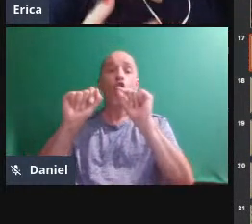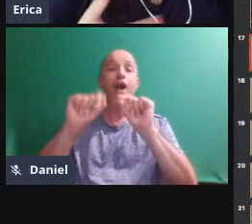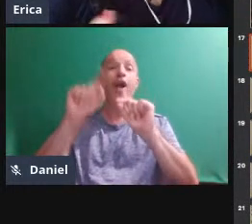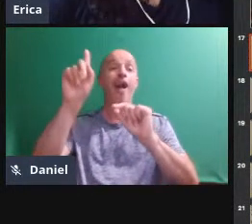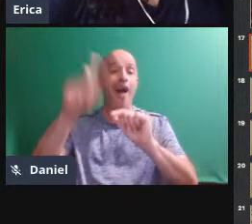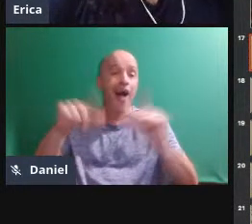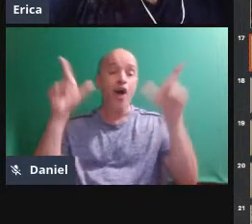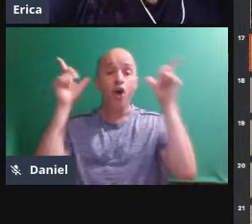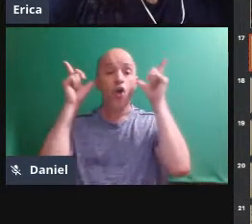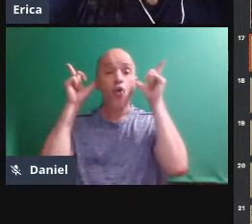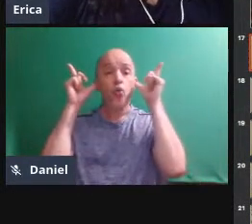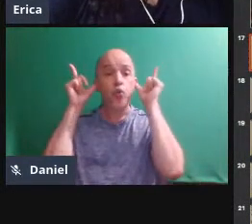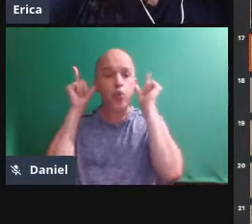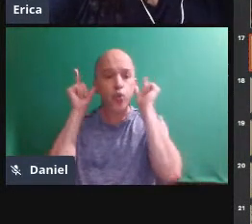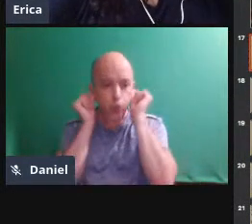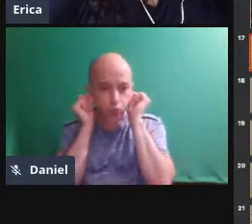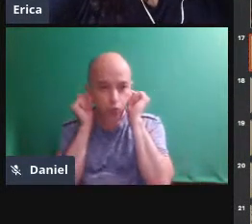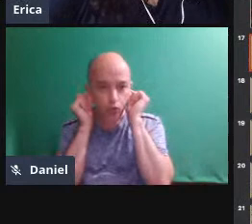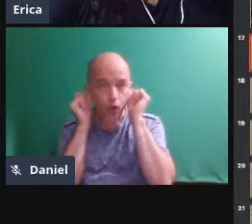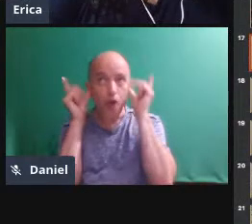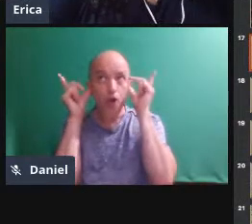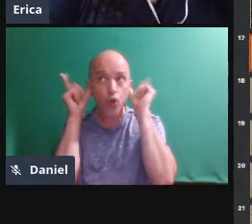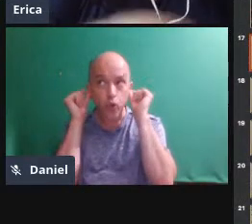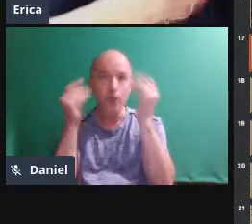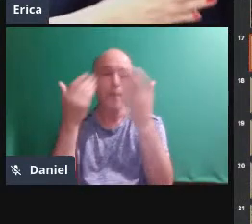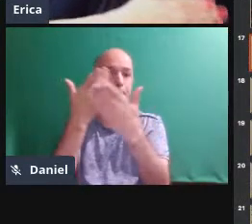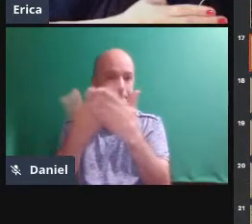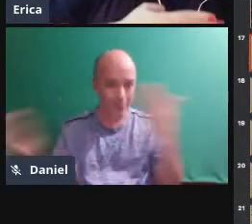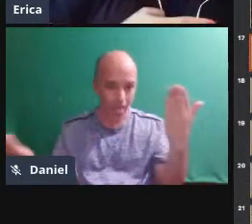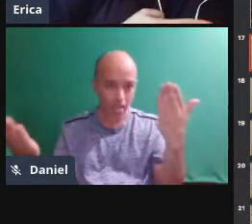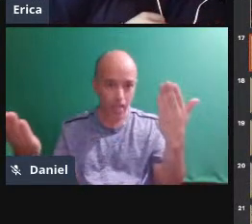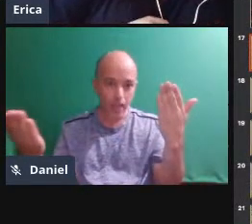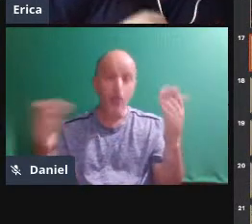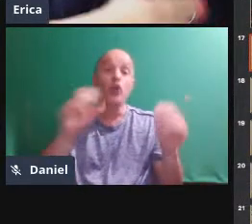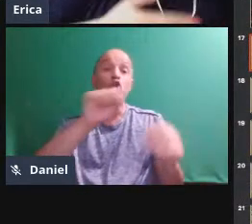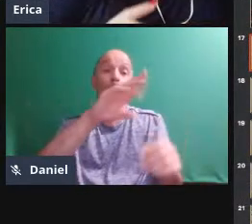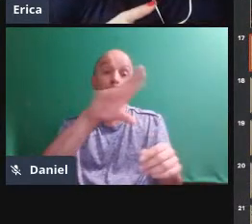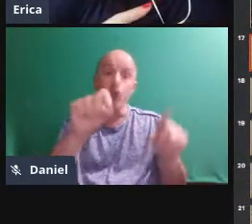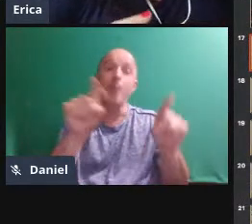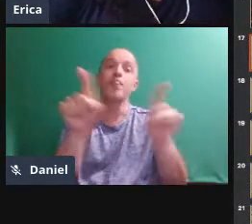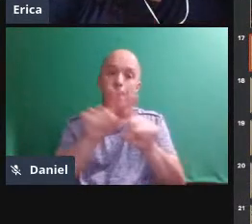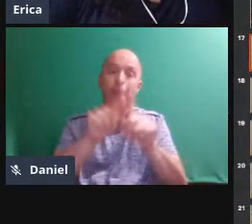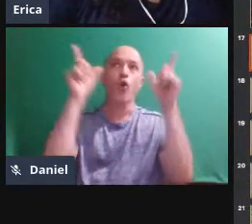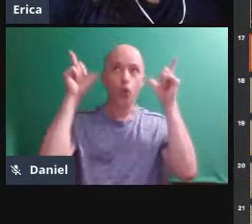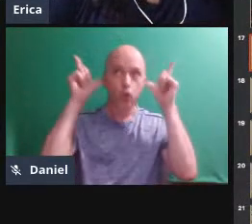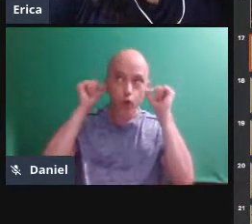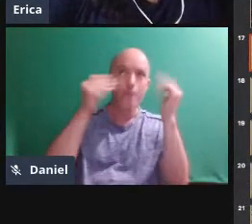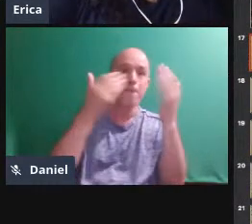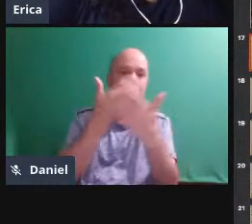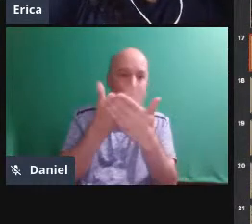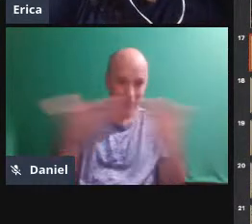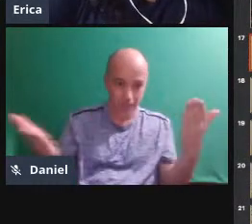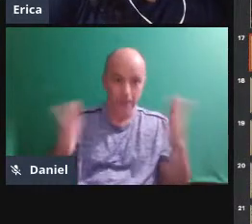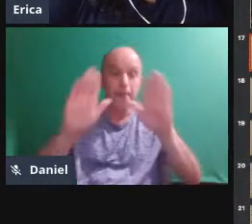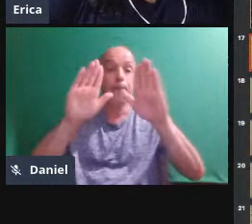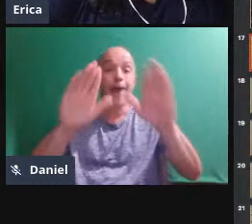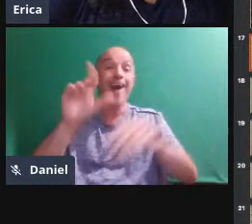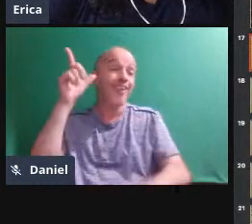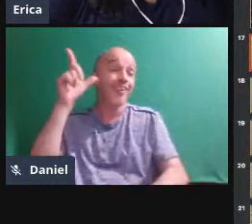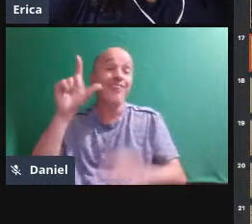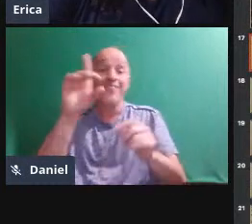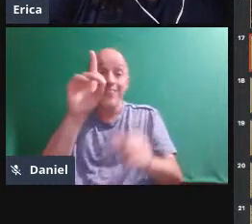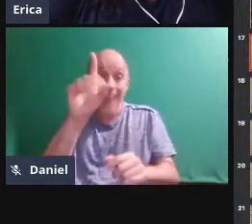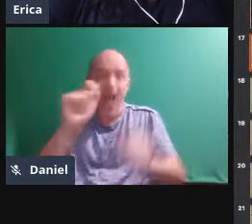surdos com diferentes identidades. Os deficientes auditivos normalmente são as pessoas que têm uma perda